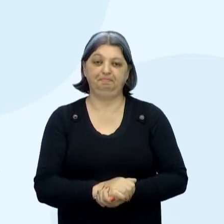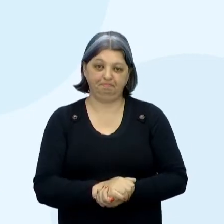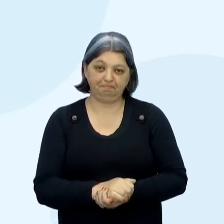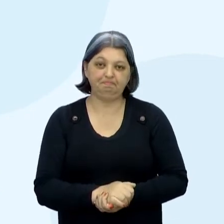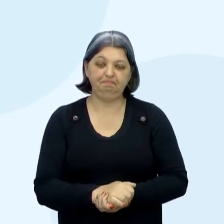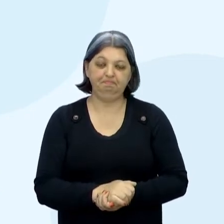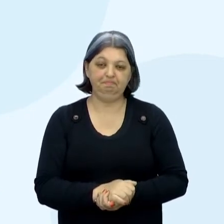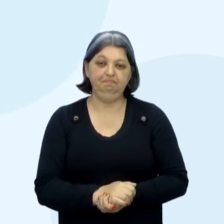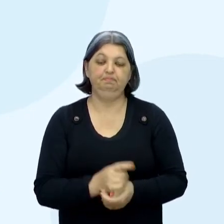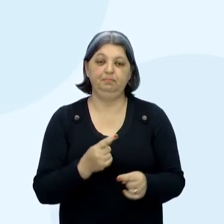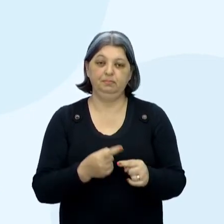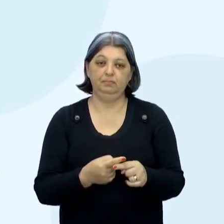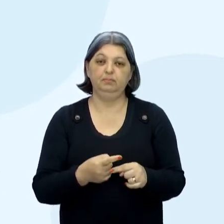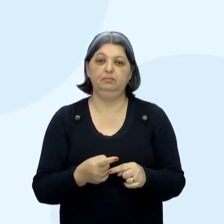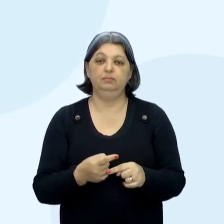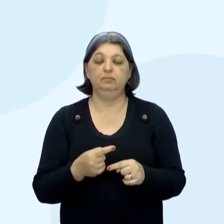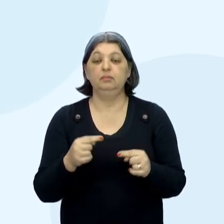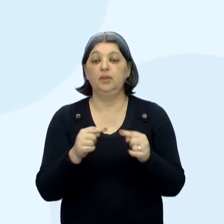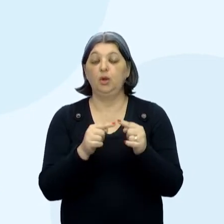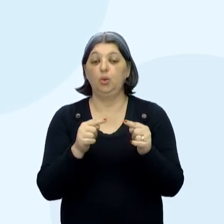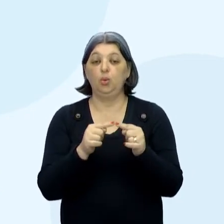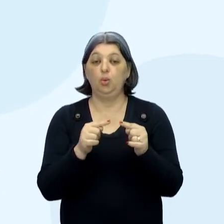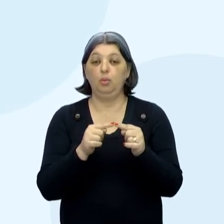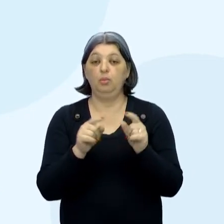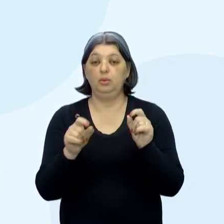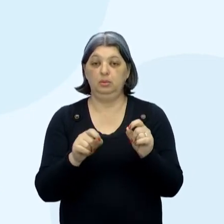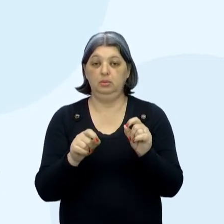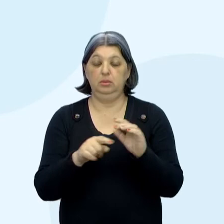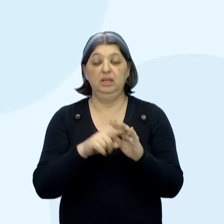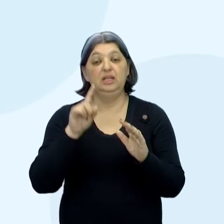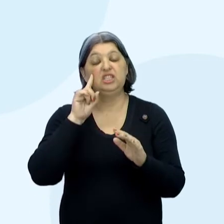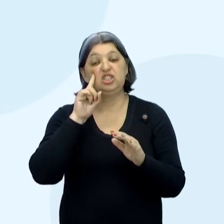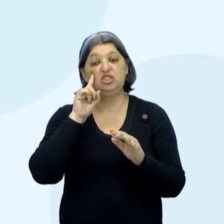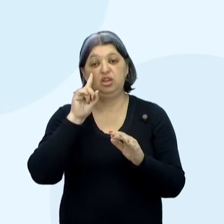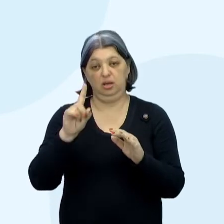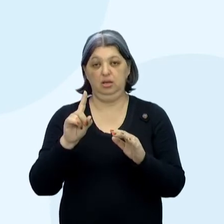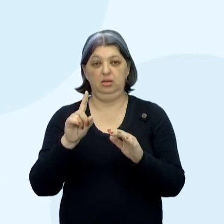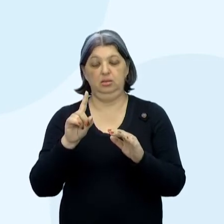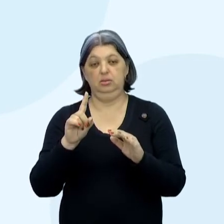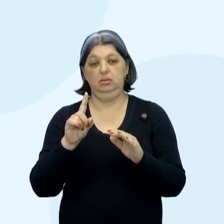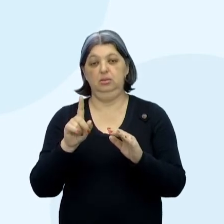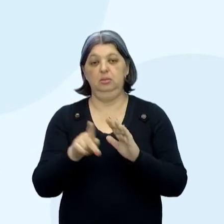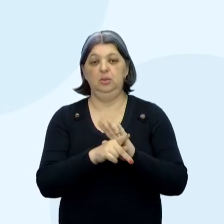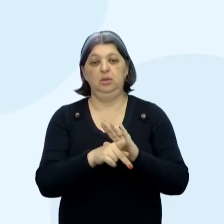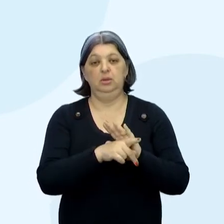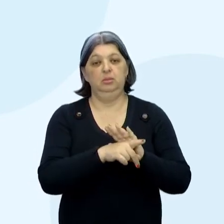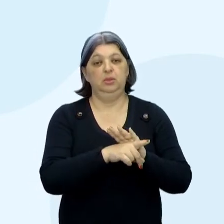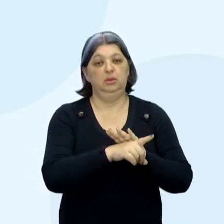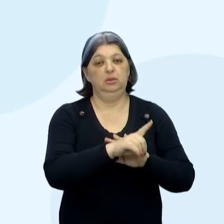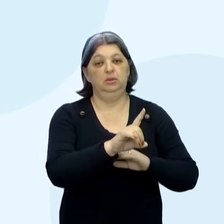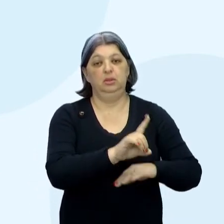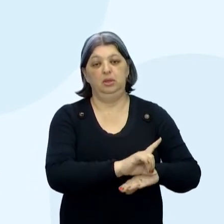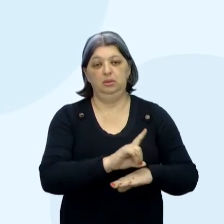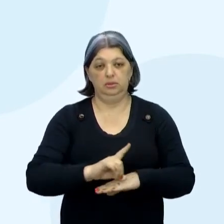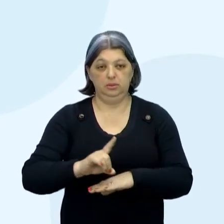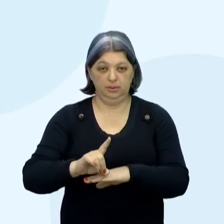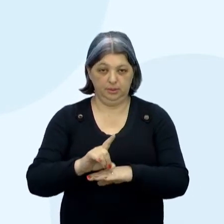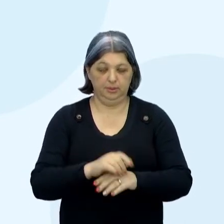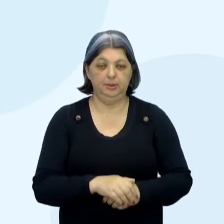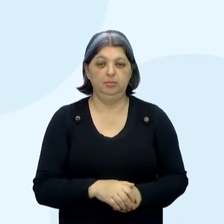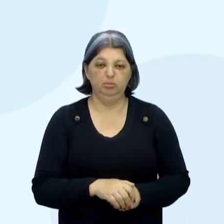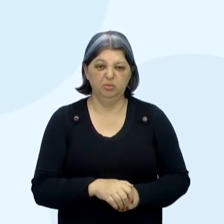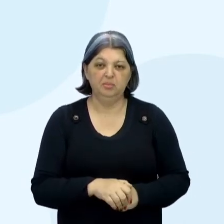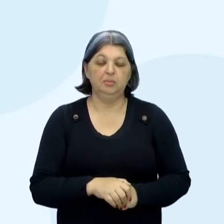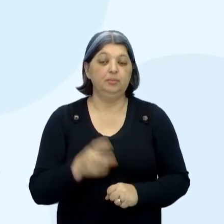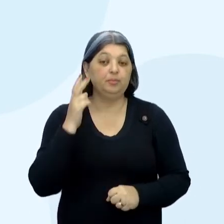que coincidem, inclusive, com dias de santos muito tradicionais à cultura